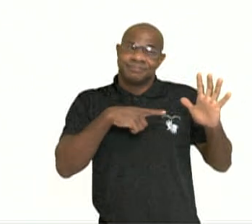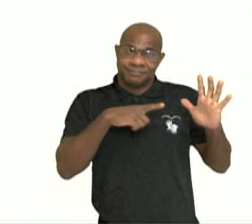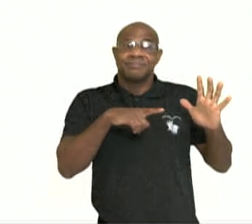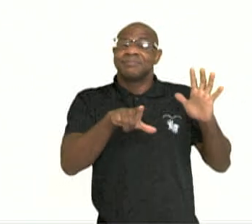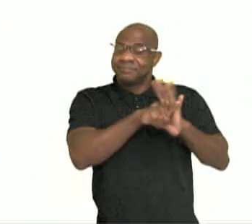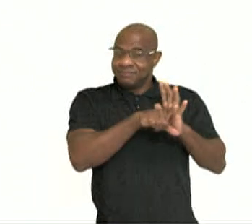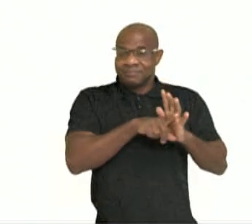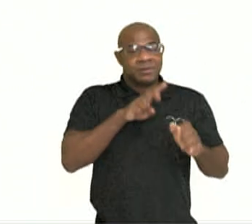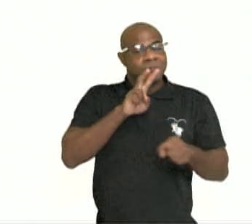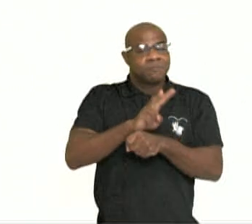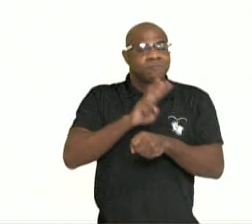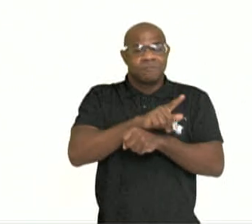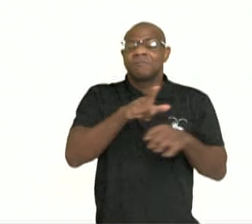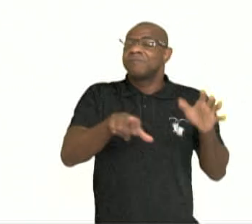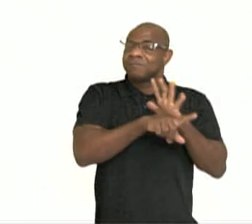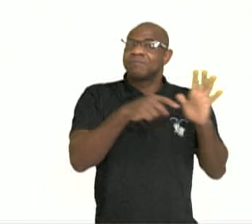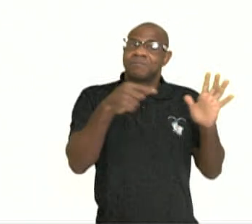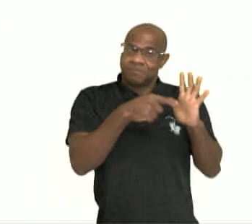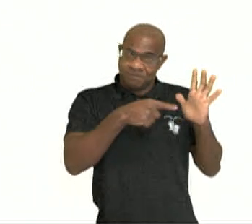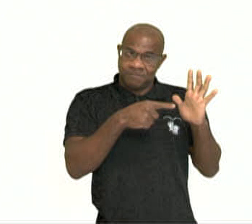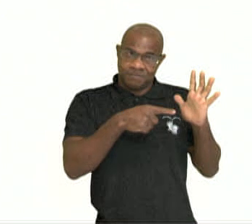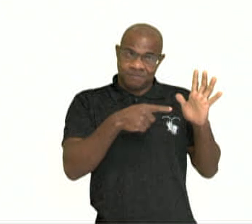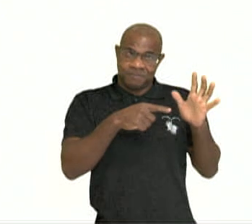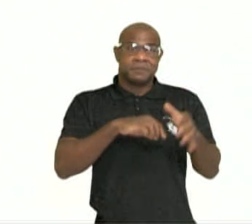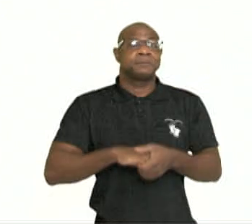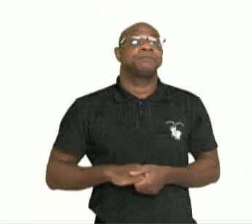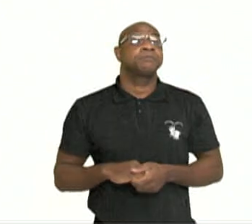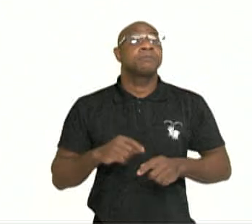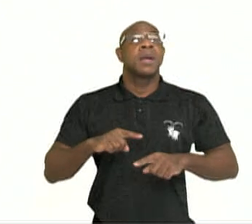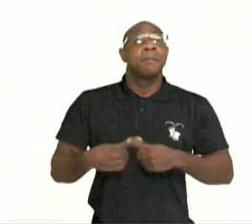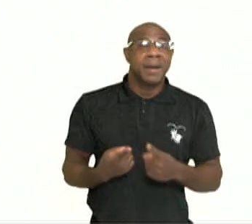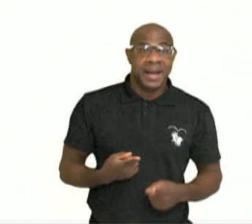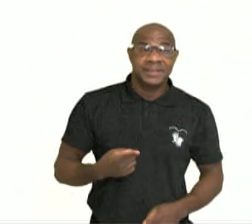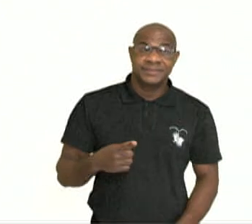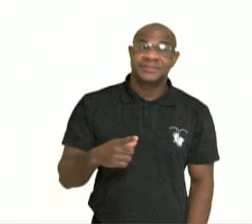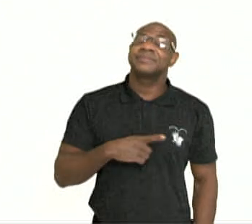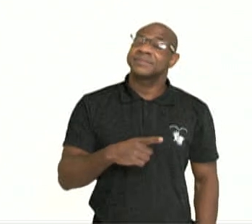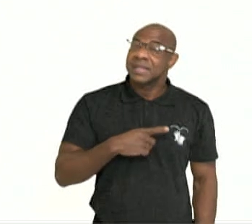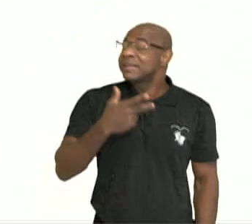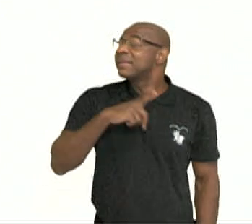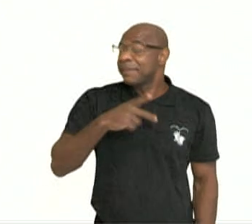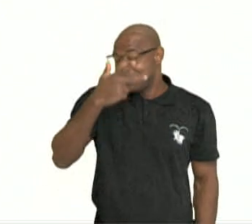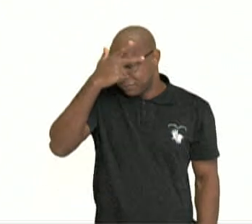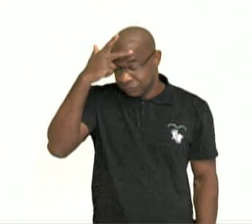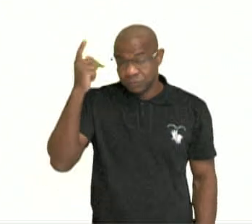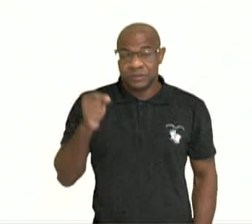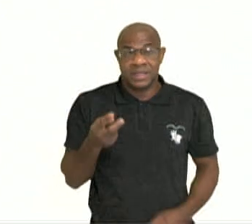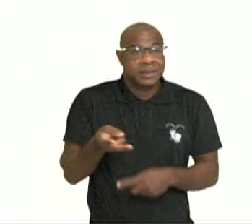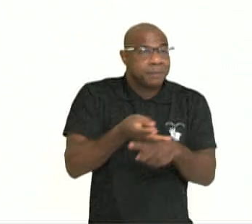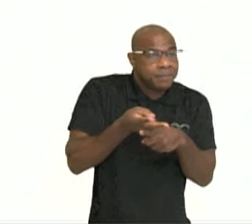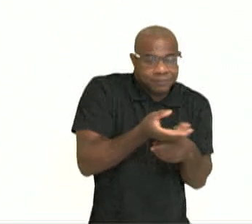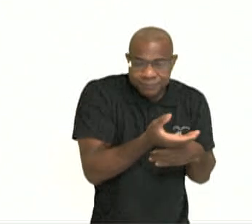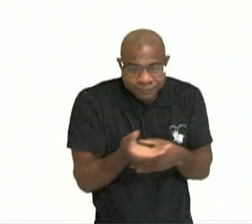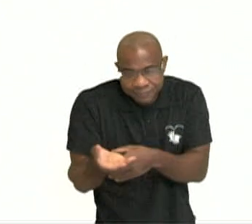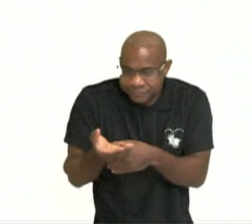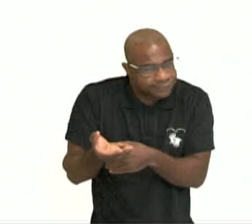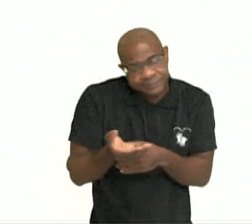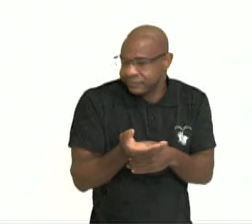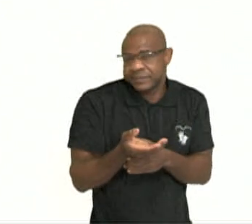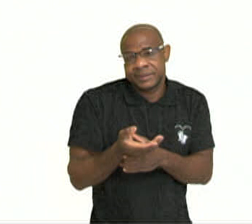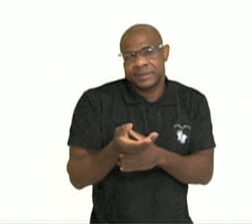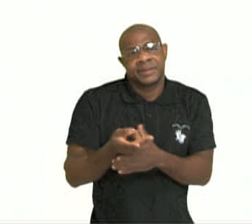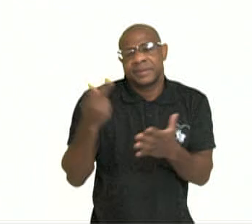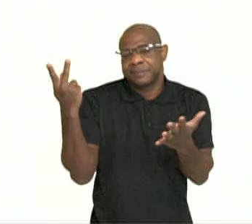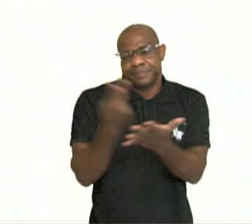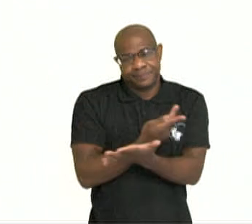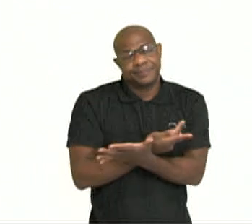ela é forma, acontece ilegalmente, não deveria acontecer no nosso país. Por isso que a gente tem que estar atento.